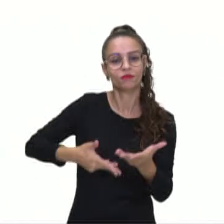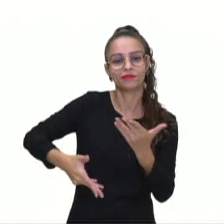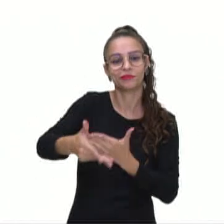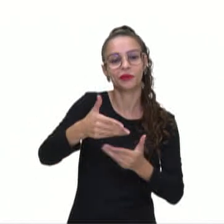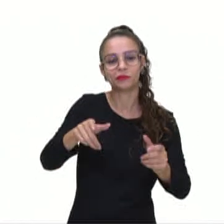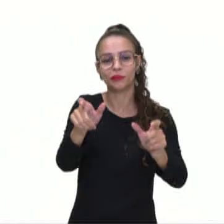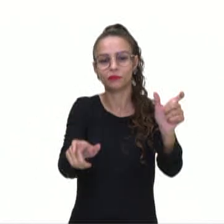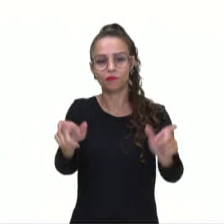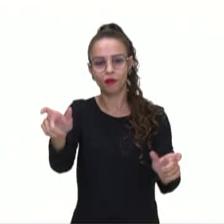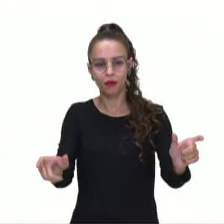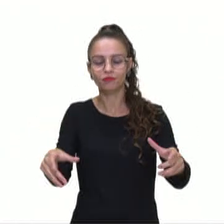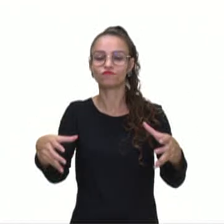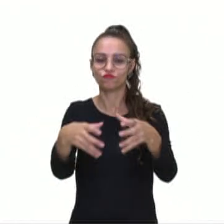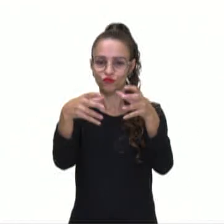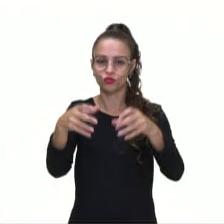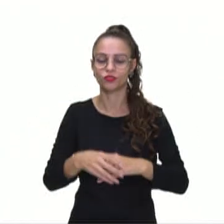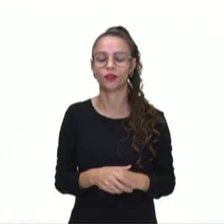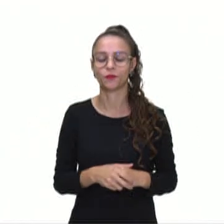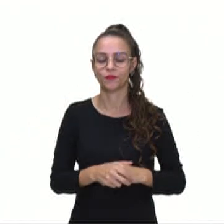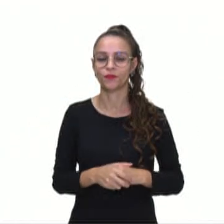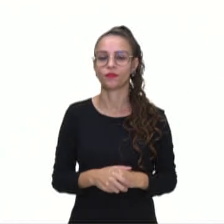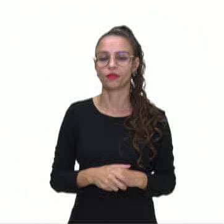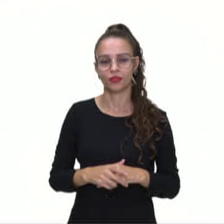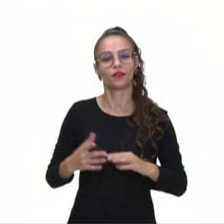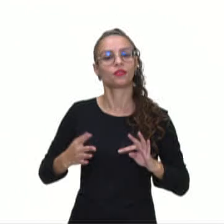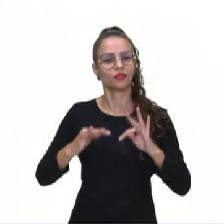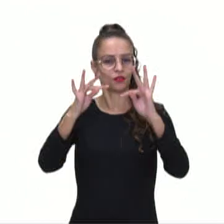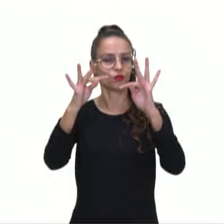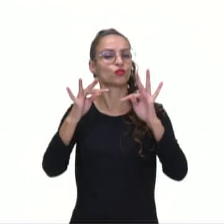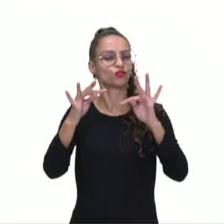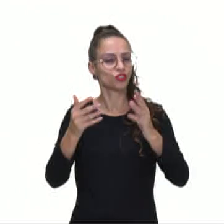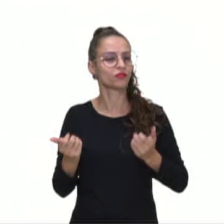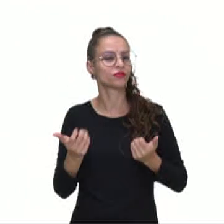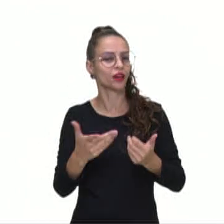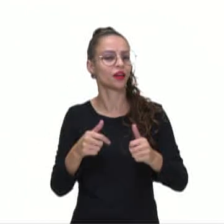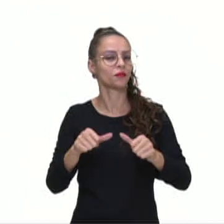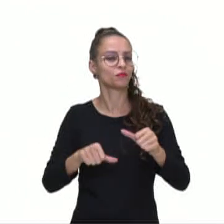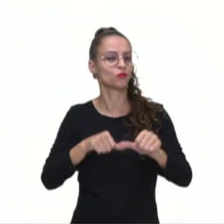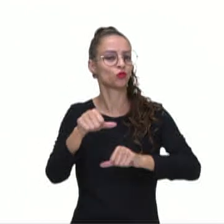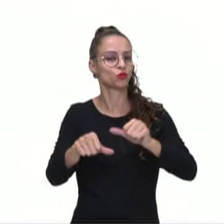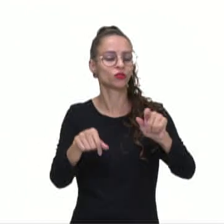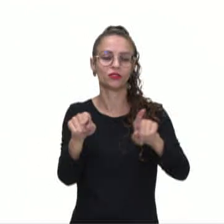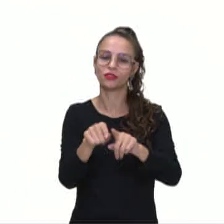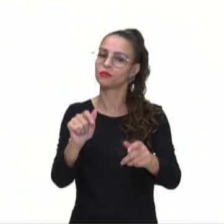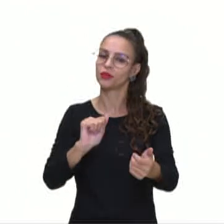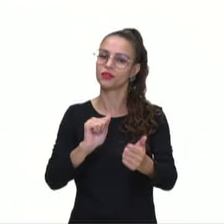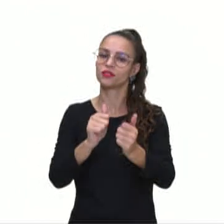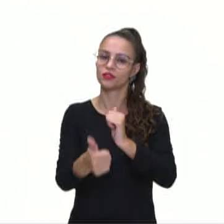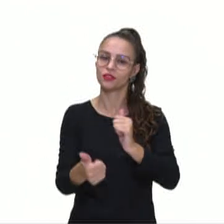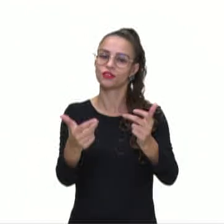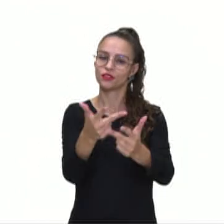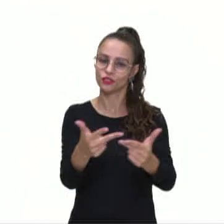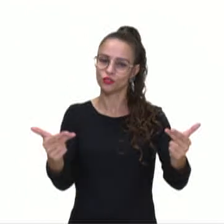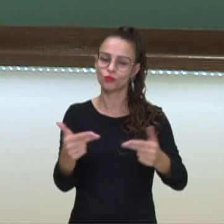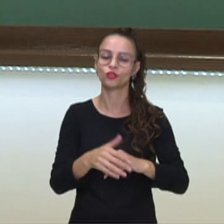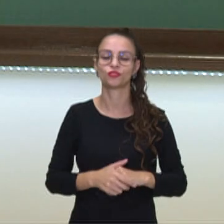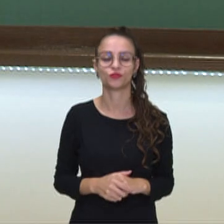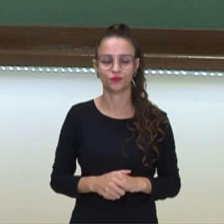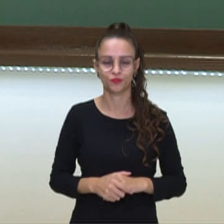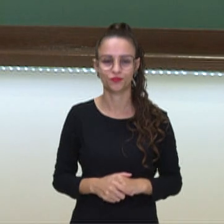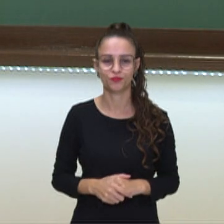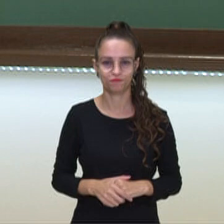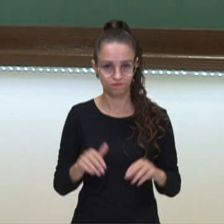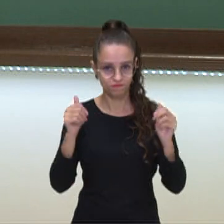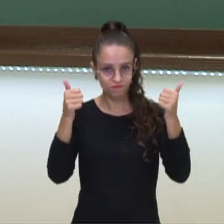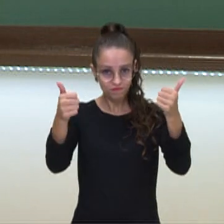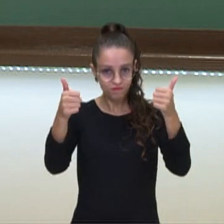e jogadores. Com o passar do tempo, a tecnologia vem alterando até mesmo os esportes em si.